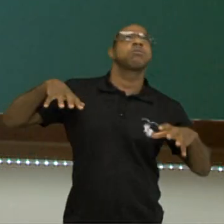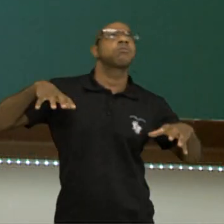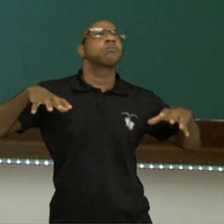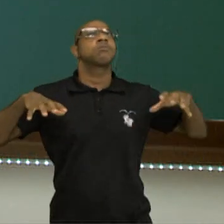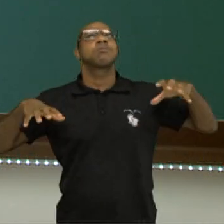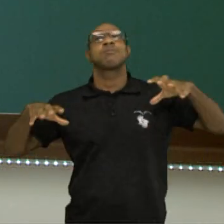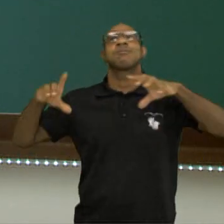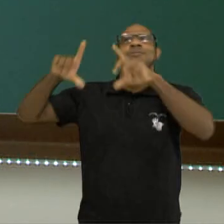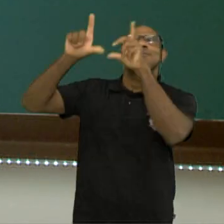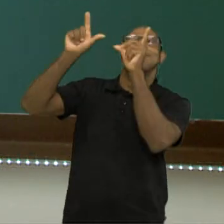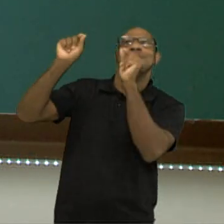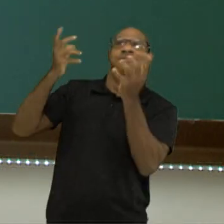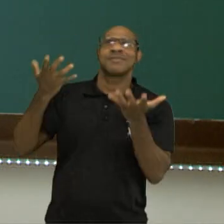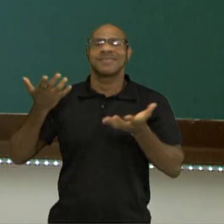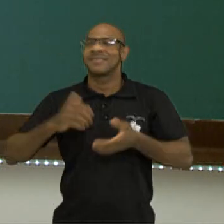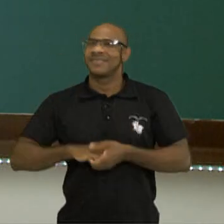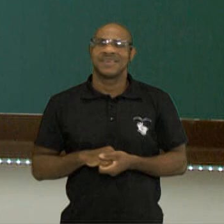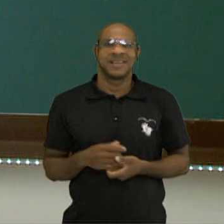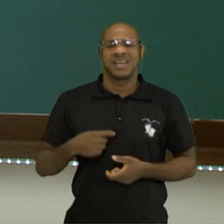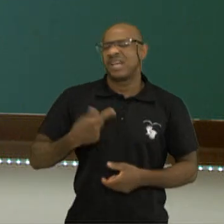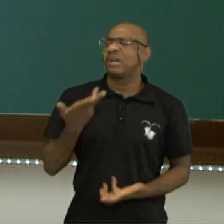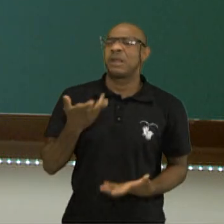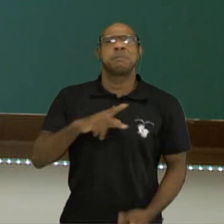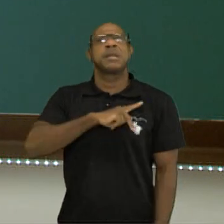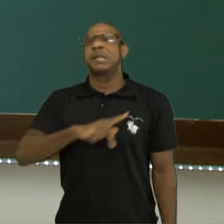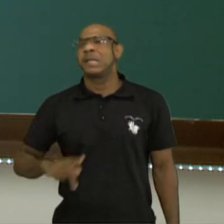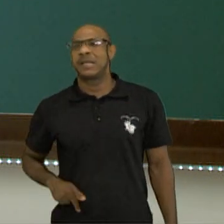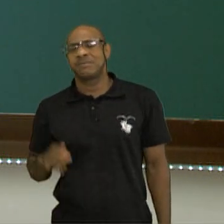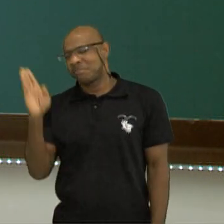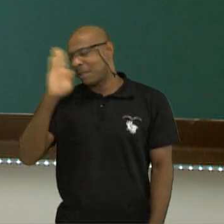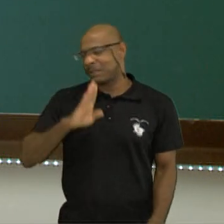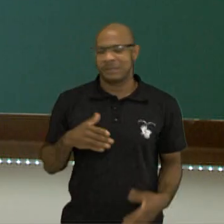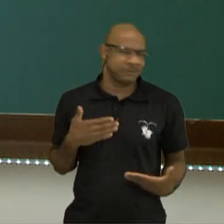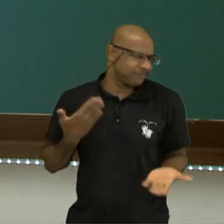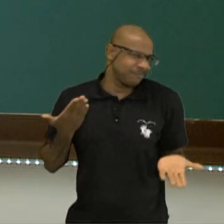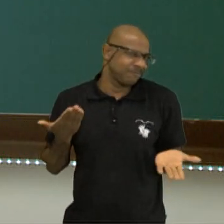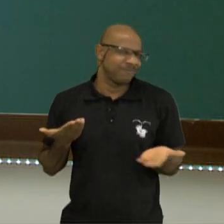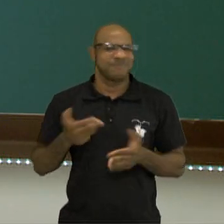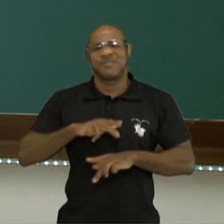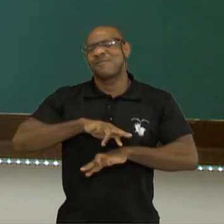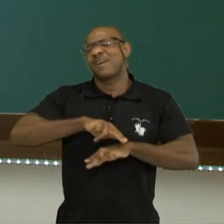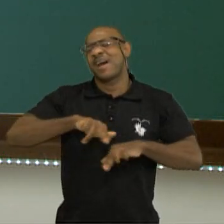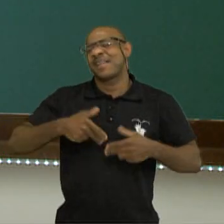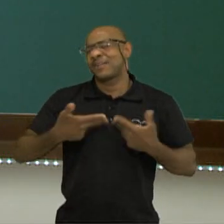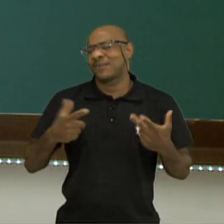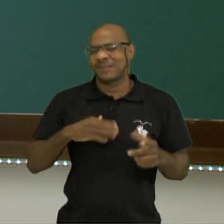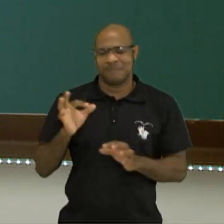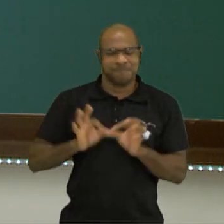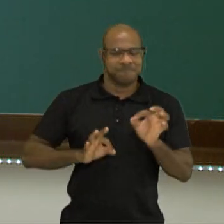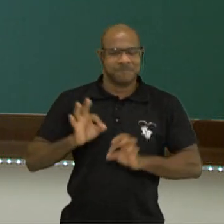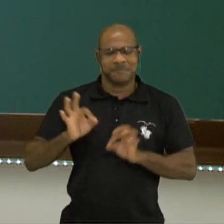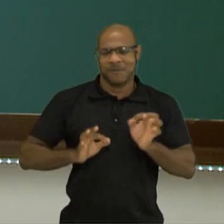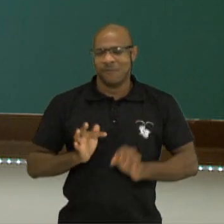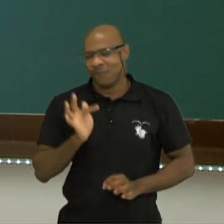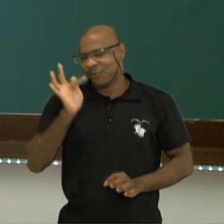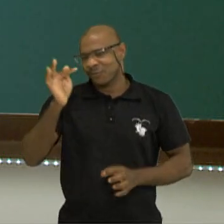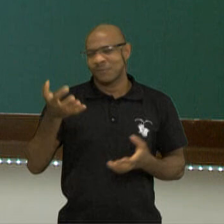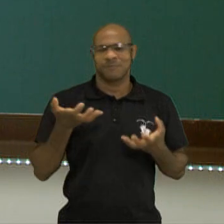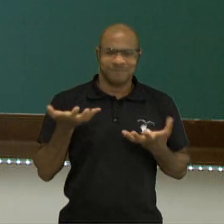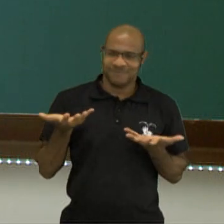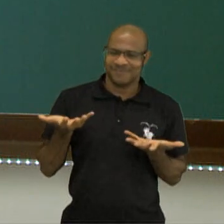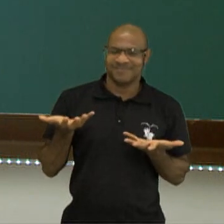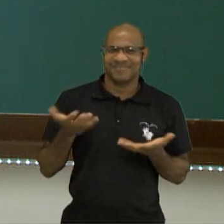do Brasil. E aí são tantas coisas que quando a gente começa a planejar em detalhes, a forma de